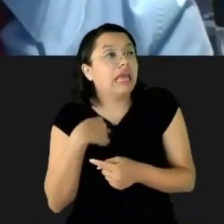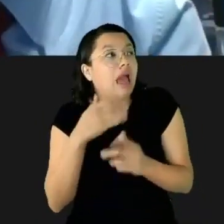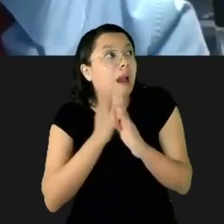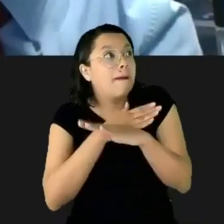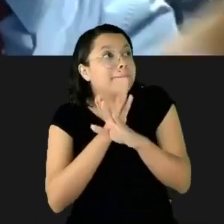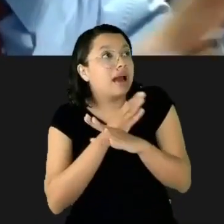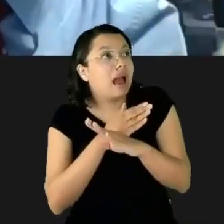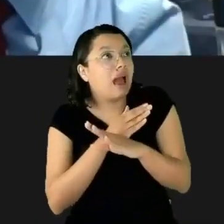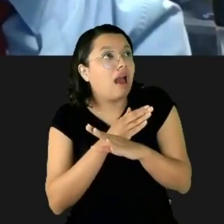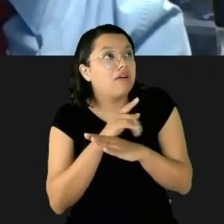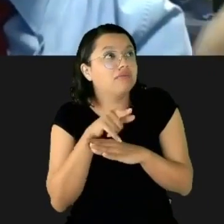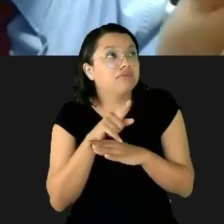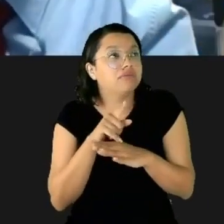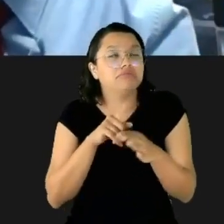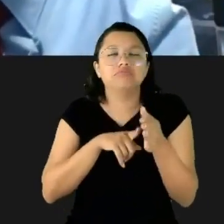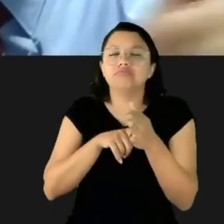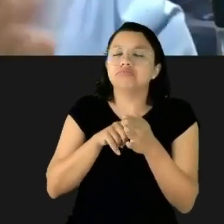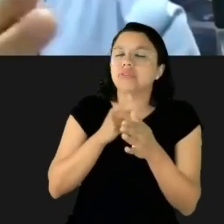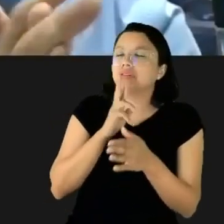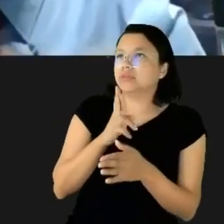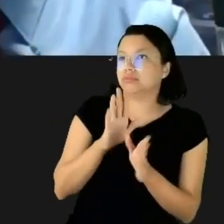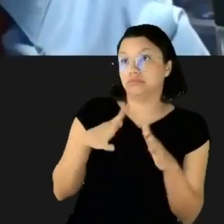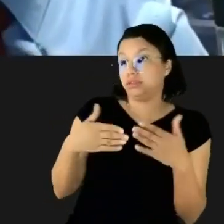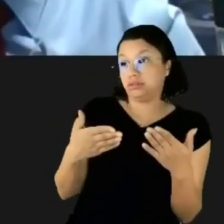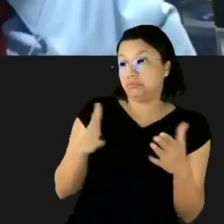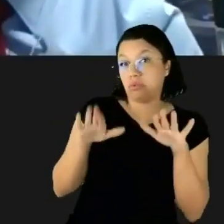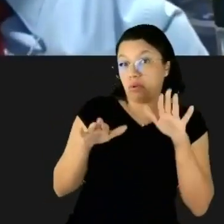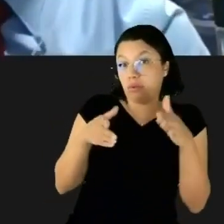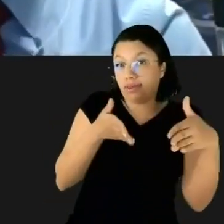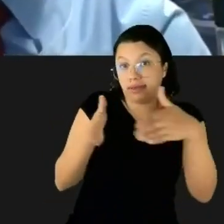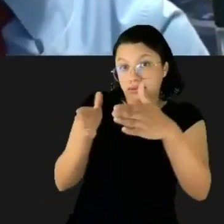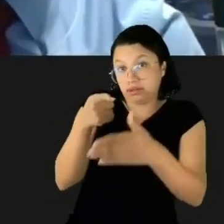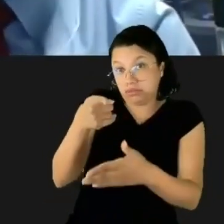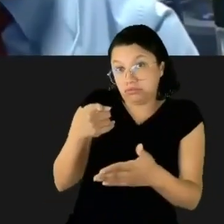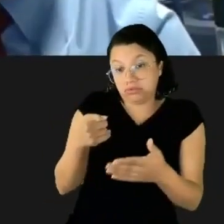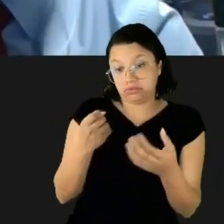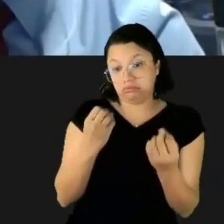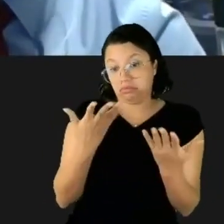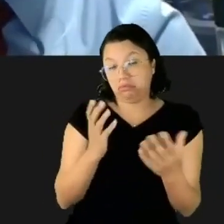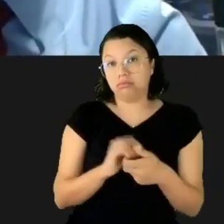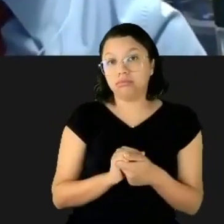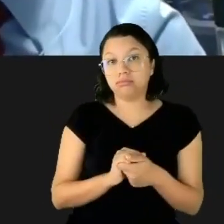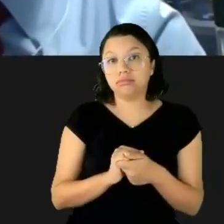Ela falou, então, qualquer estrada para você serve, já que você não sabe para onde você está.